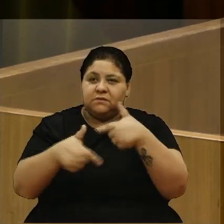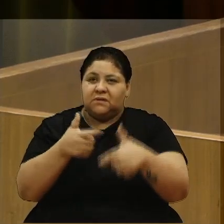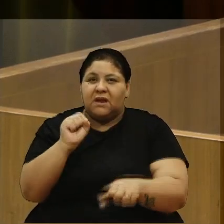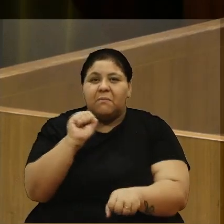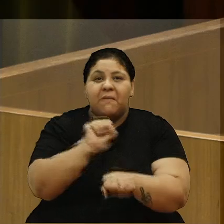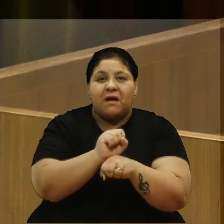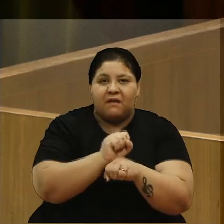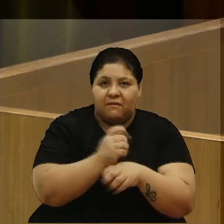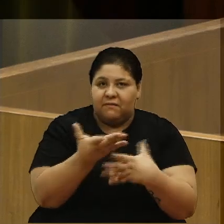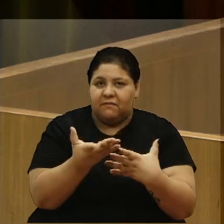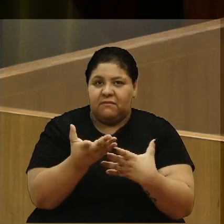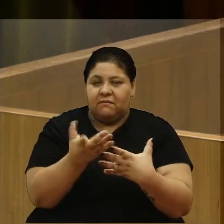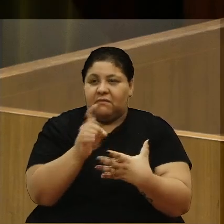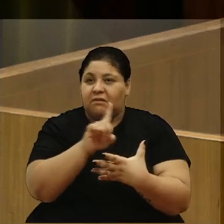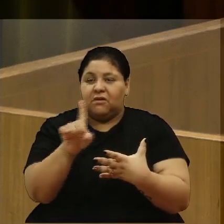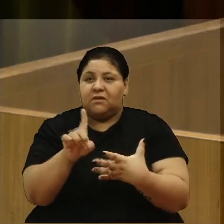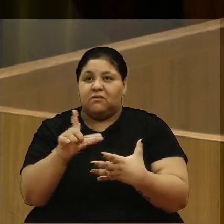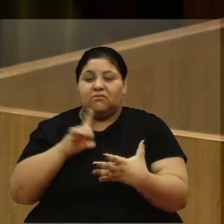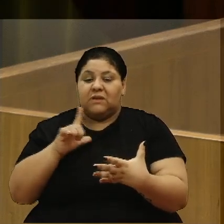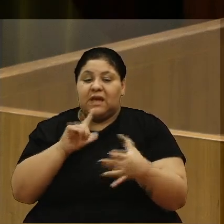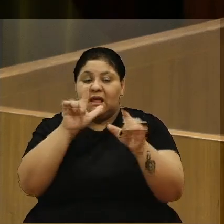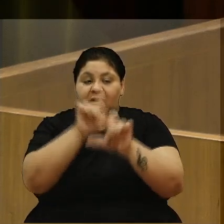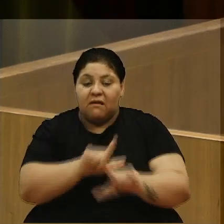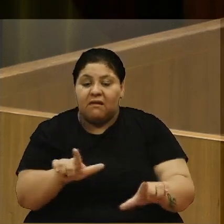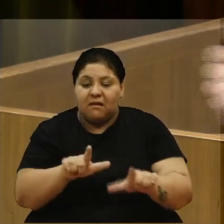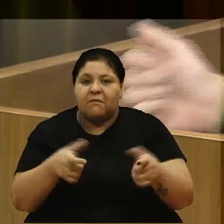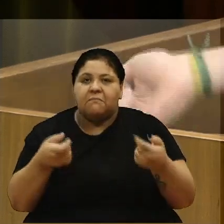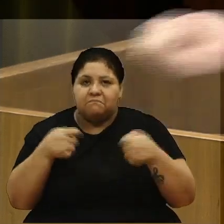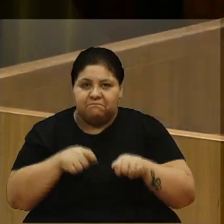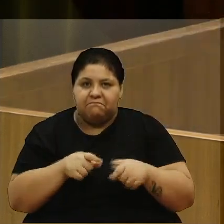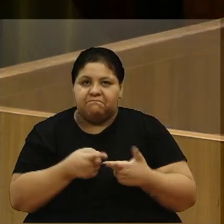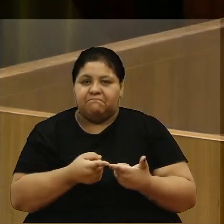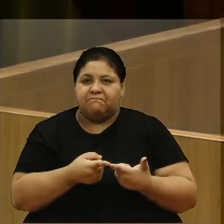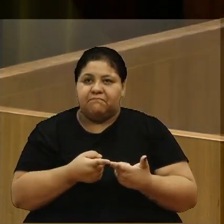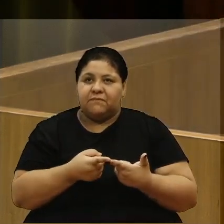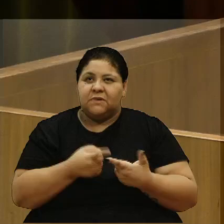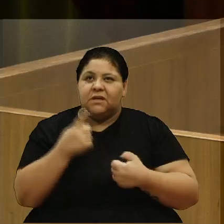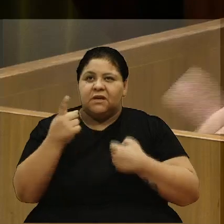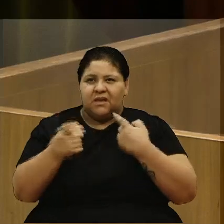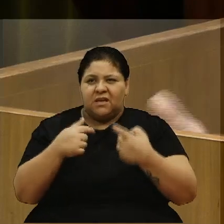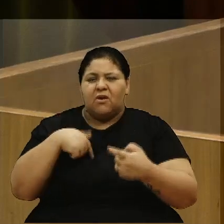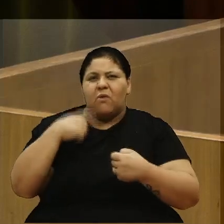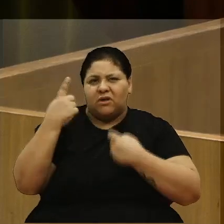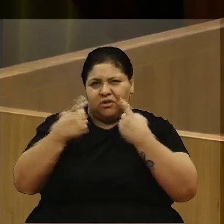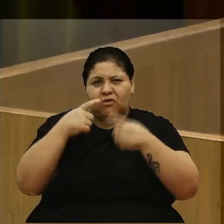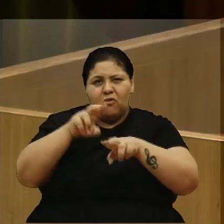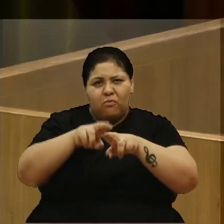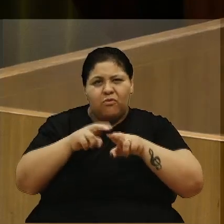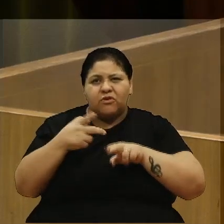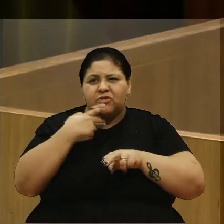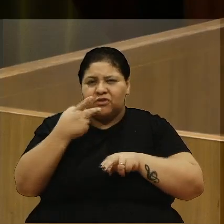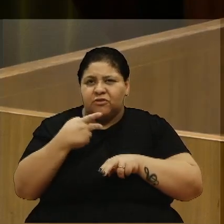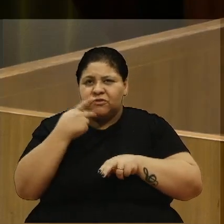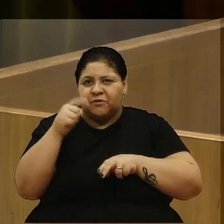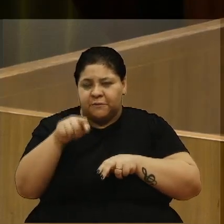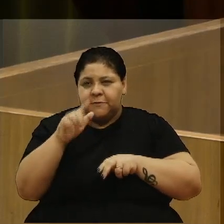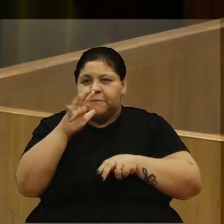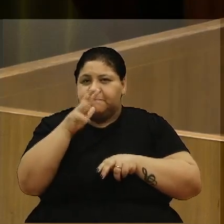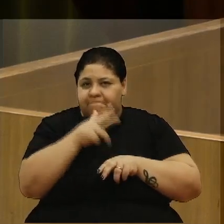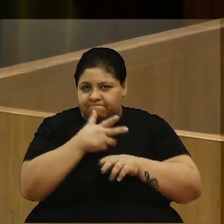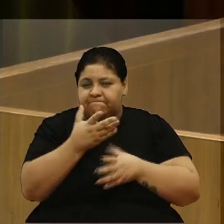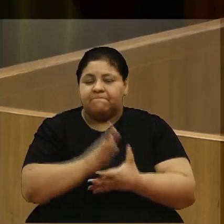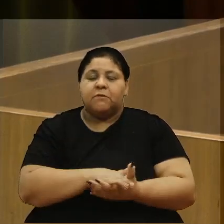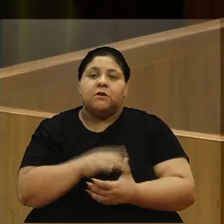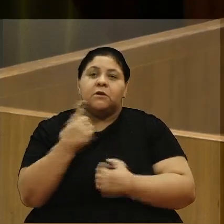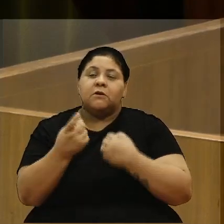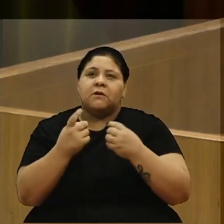trabalhadores não estão tendo a limpeza necessária. E aí, algo que eu acho preocupante, por isso que eu trouxe também em relação a essa demora, é que